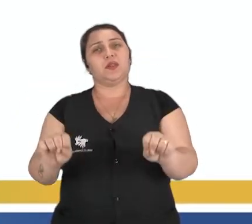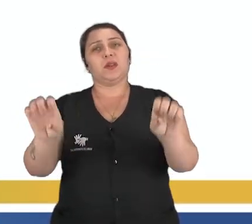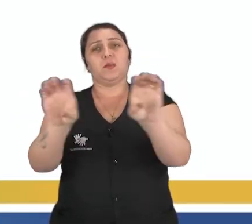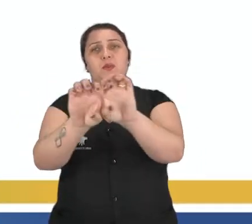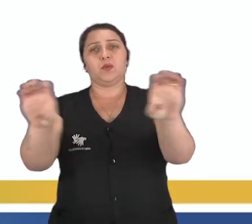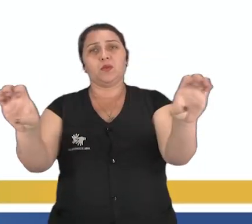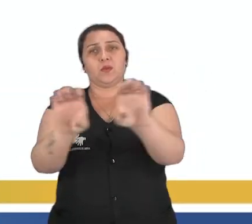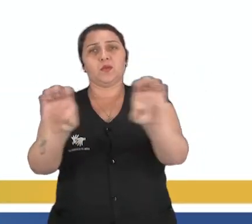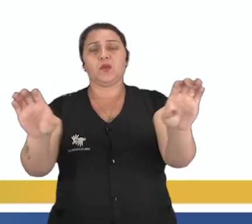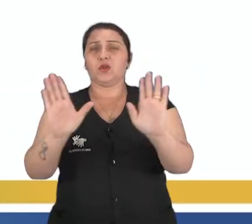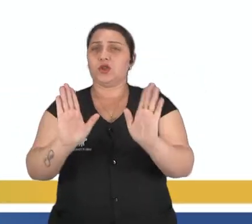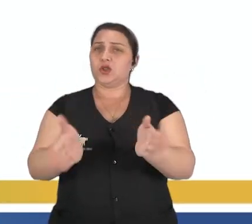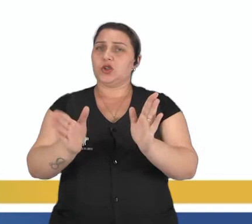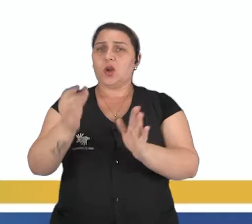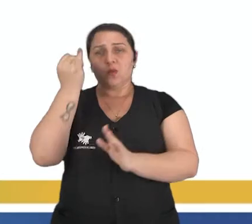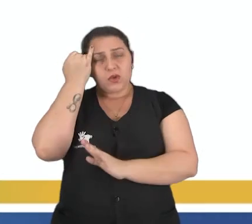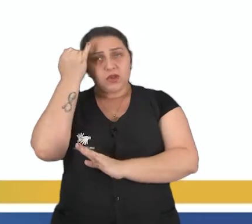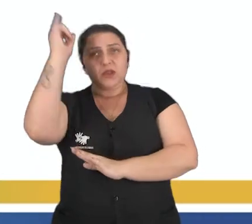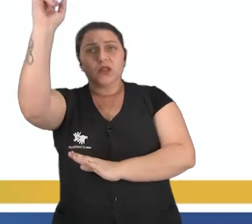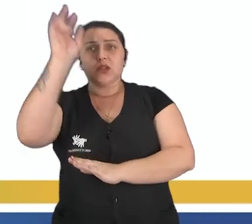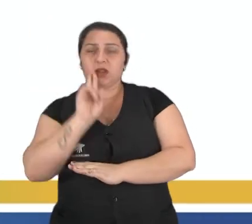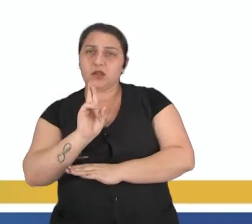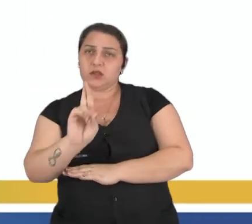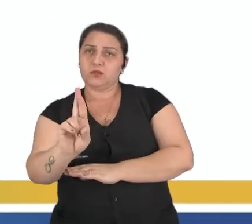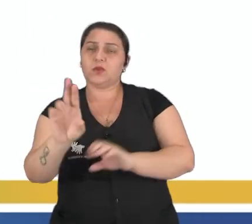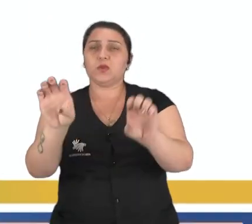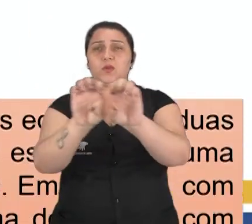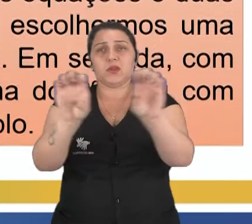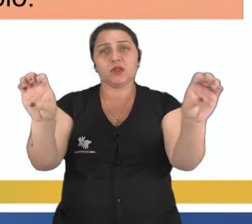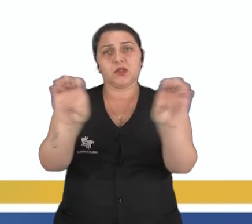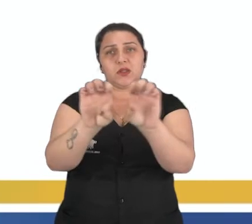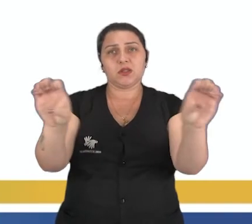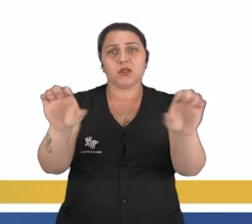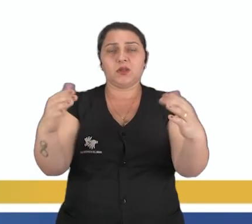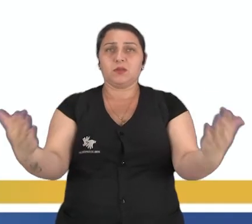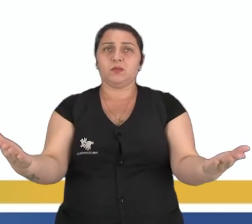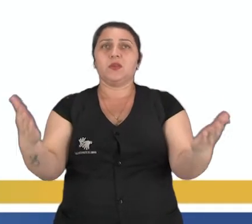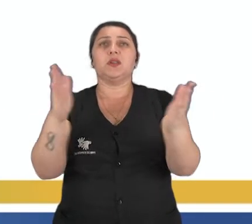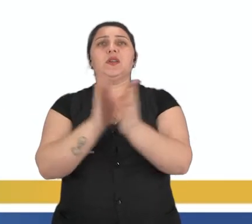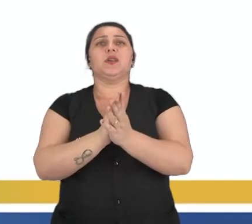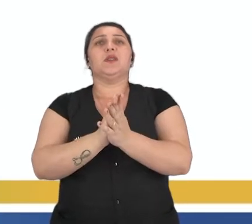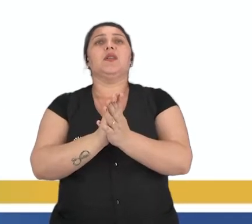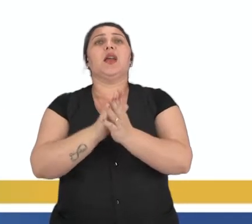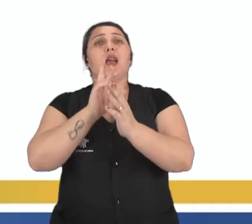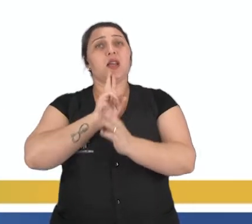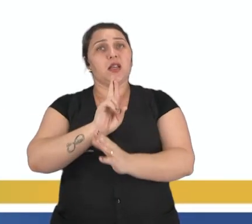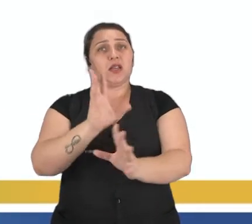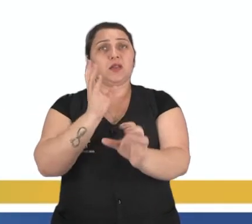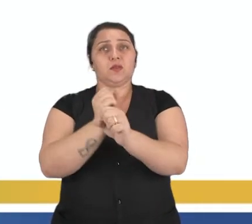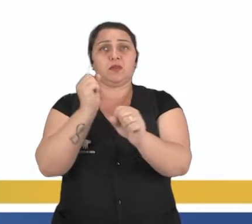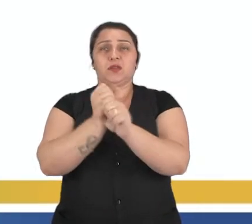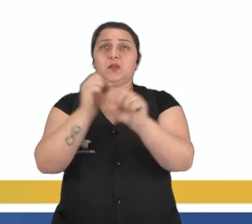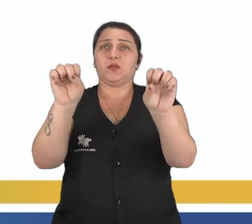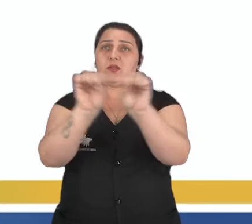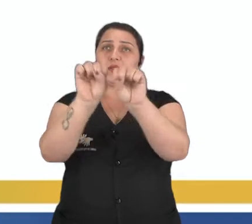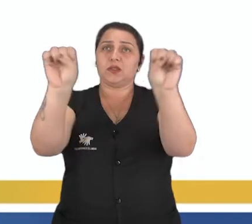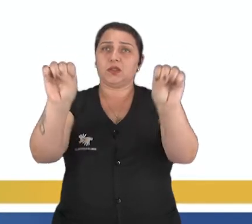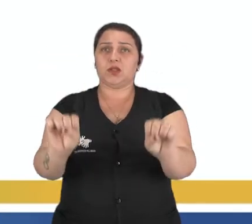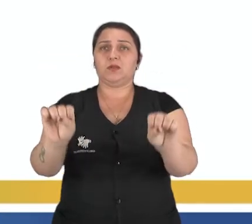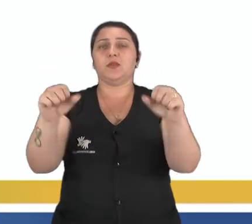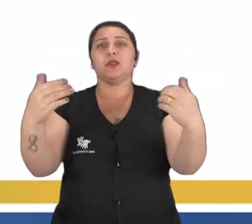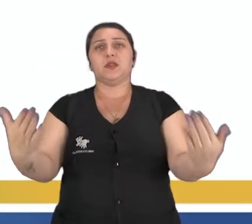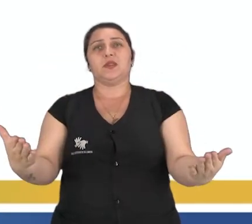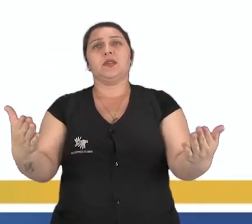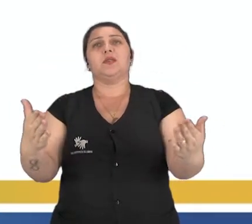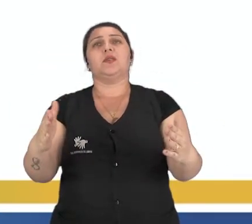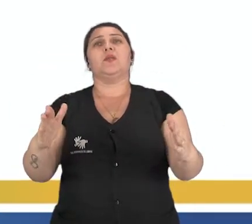já sabe o que é a ideia de solução desse sistema. Então aqui nós vamos resolver os sistemas. O